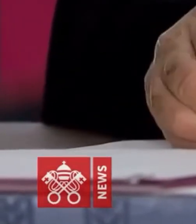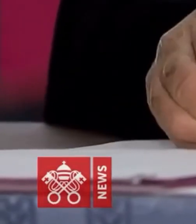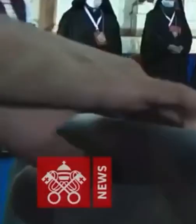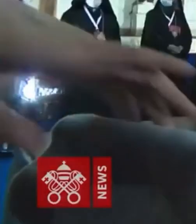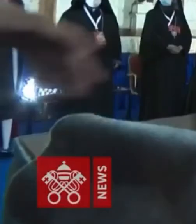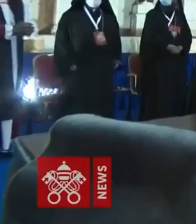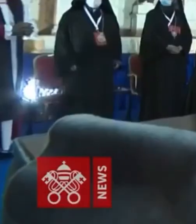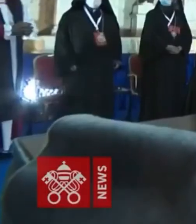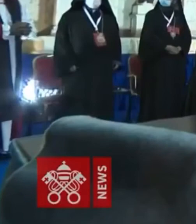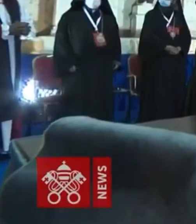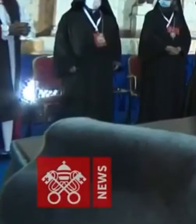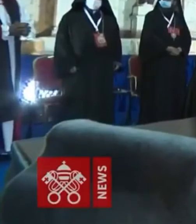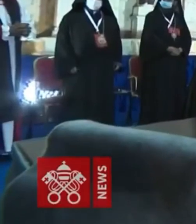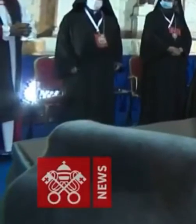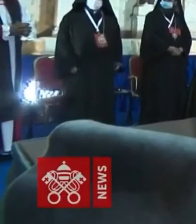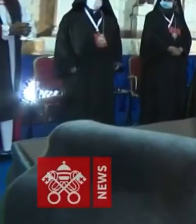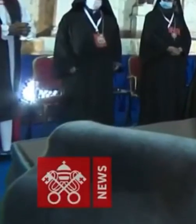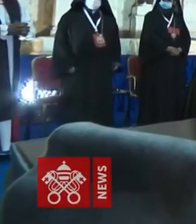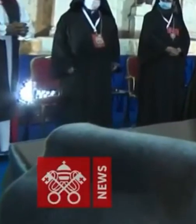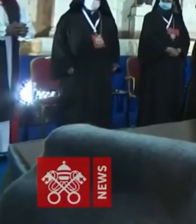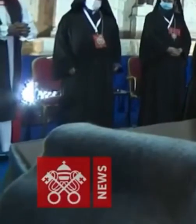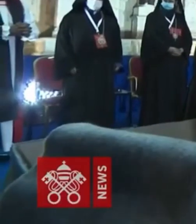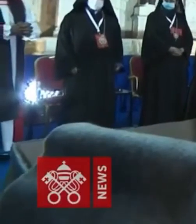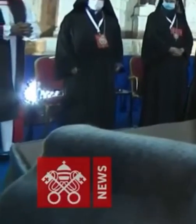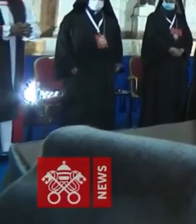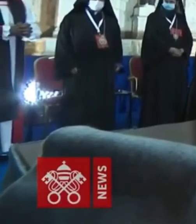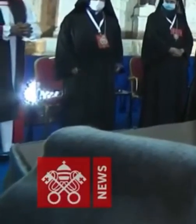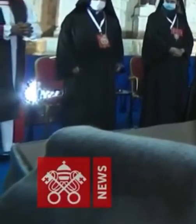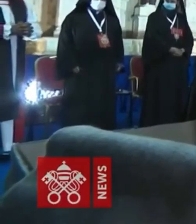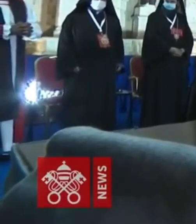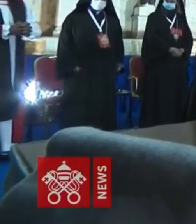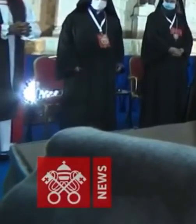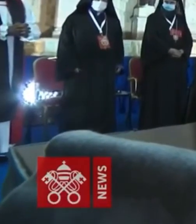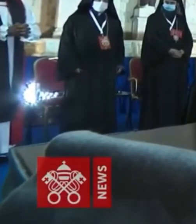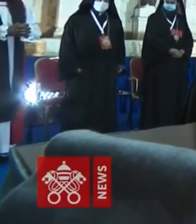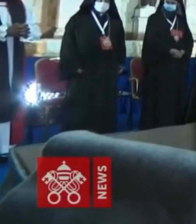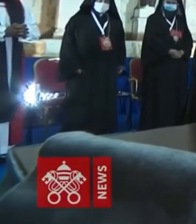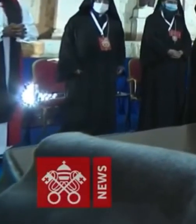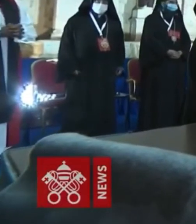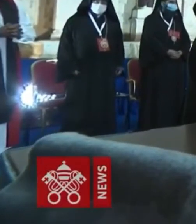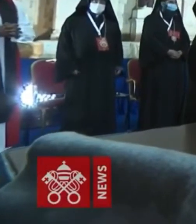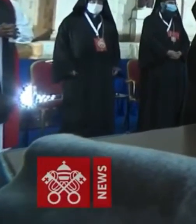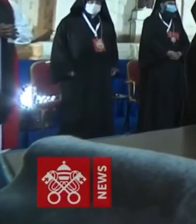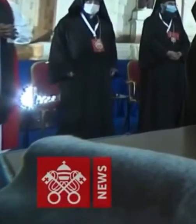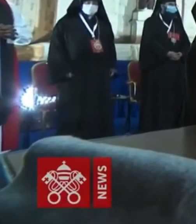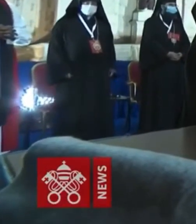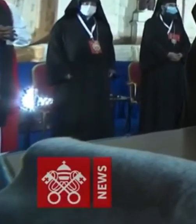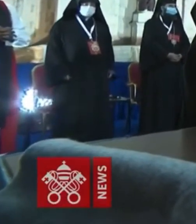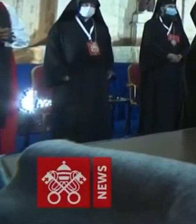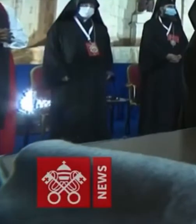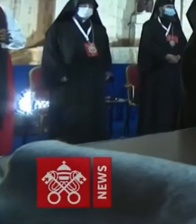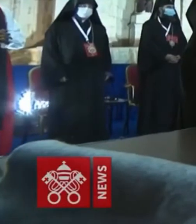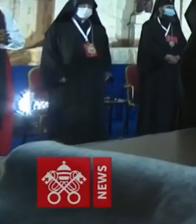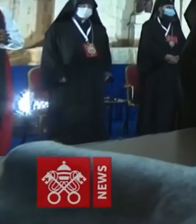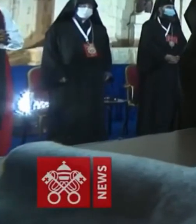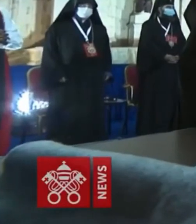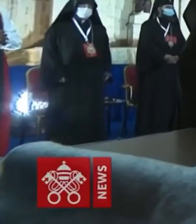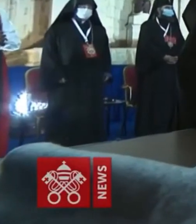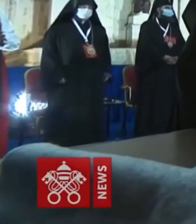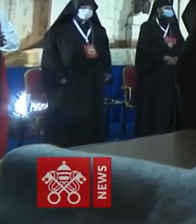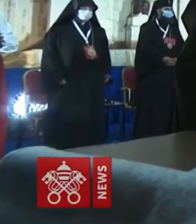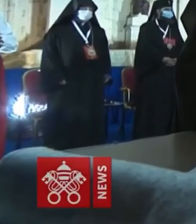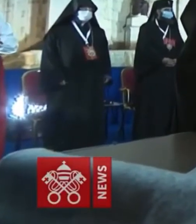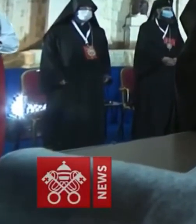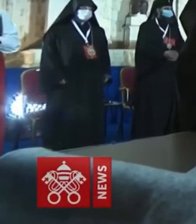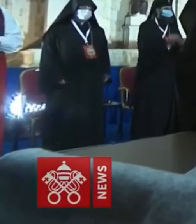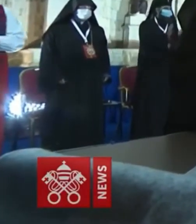globalização. Deixa eu dizer, como o áudio está em inglês, ou nem sei se é em inglês, também não dá muito para ouvir, deixa eu ir comentando. Enquanto eles estão